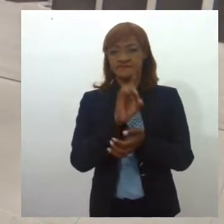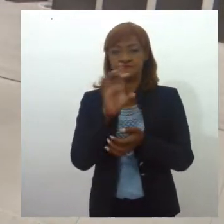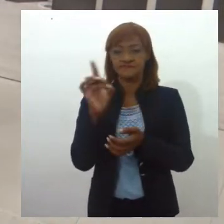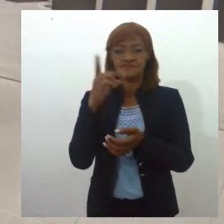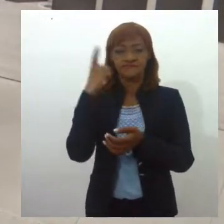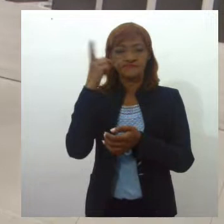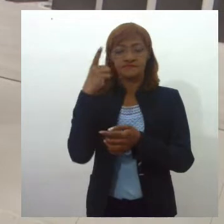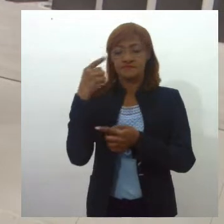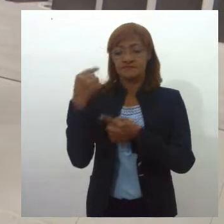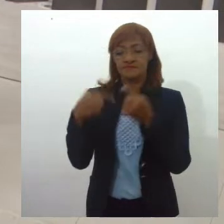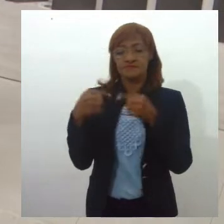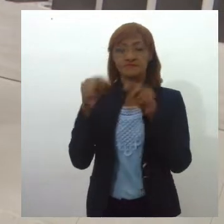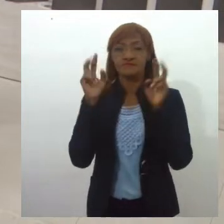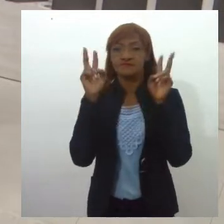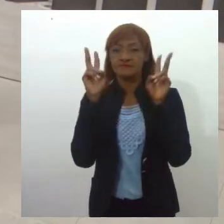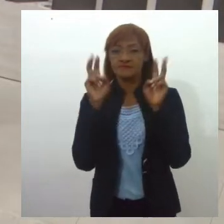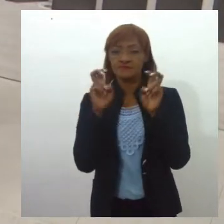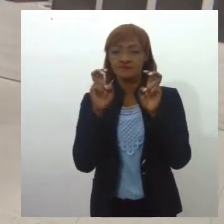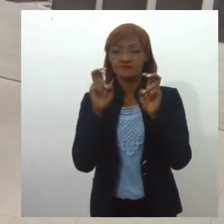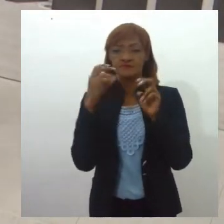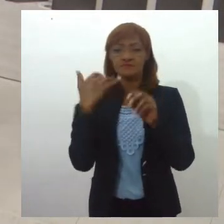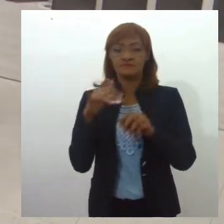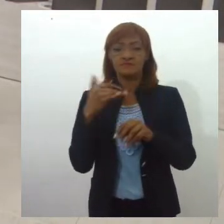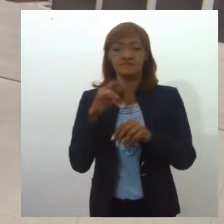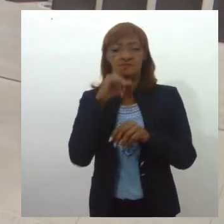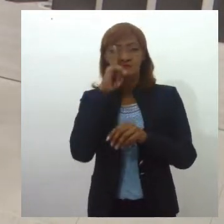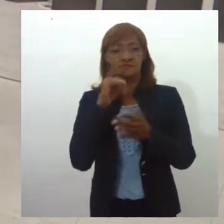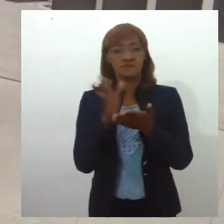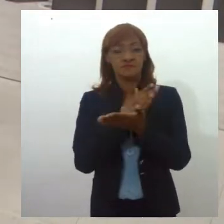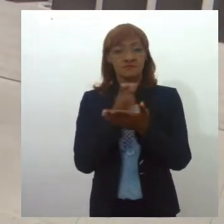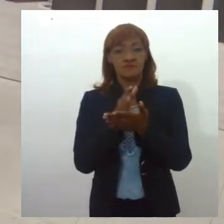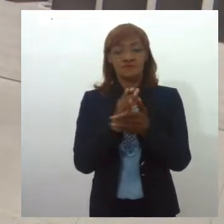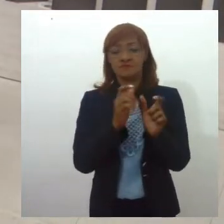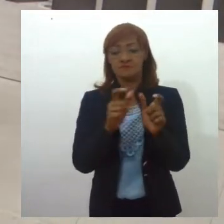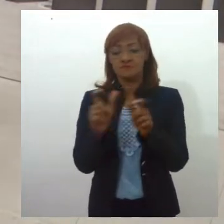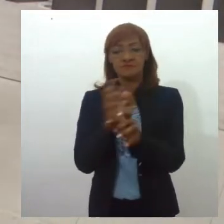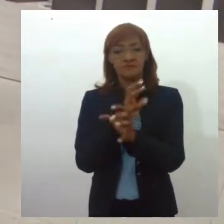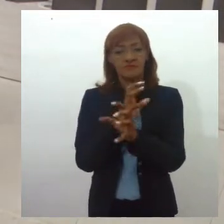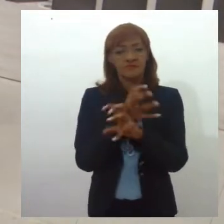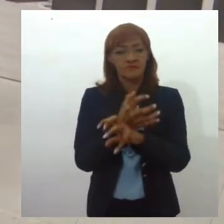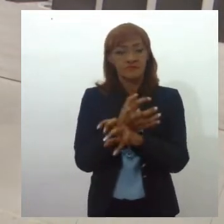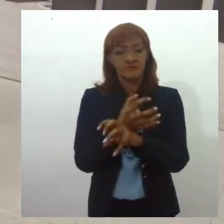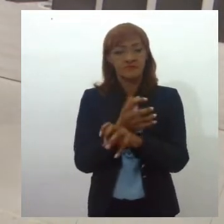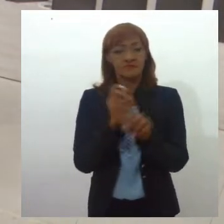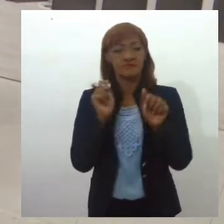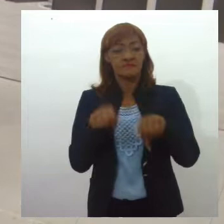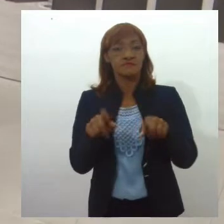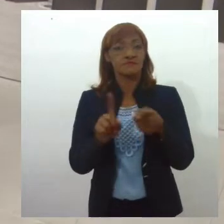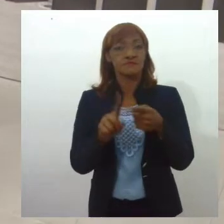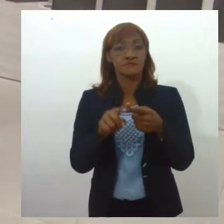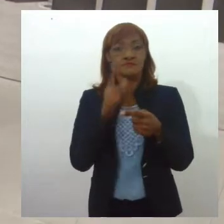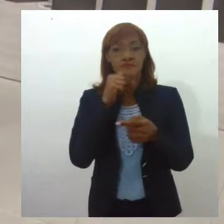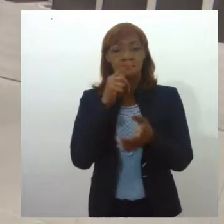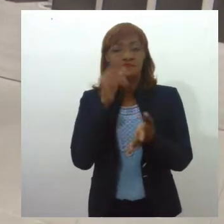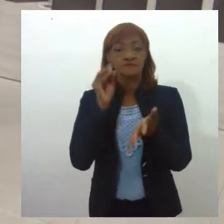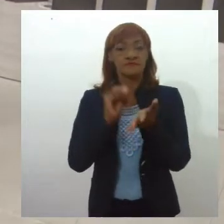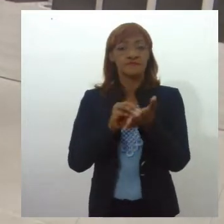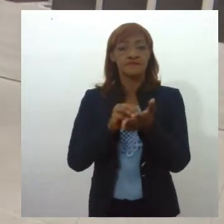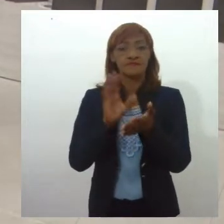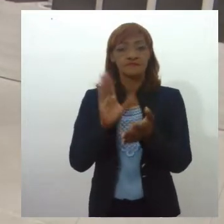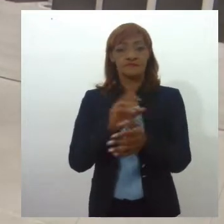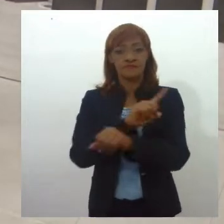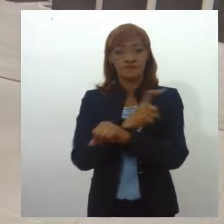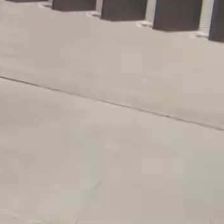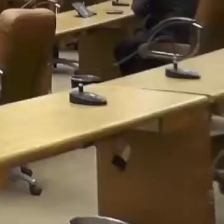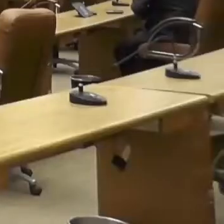estaduais debateram temas como o risco de seca em algumas regiões de Sergipe e o possível desabastecimento nas comunidades quilombolas. Vamos